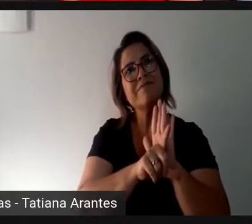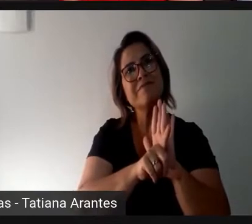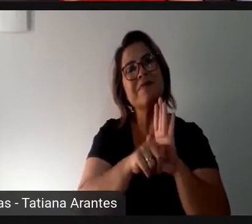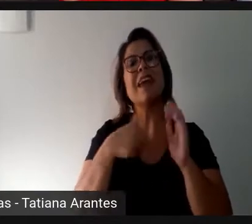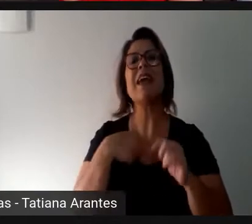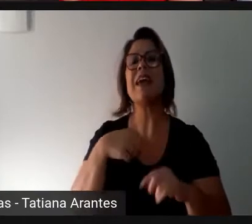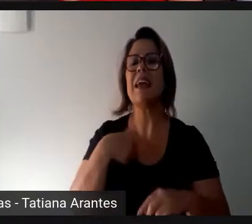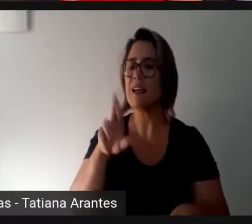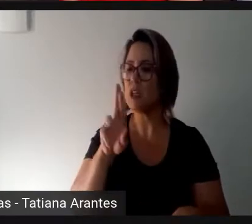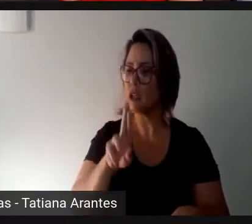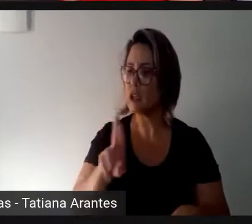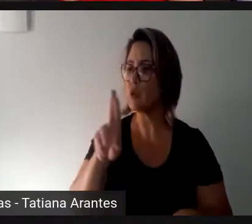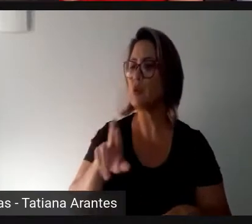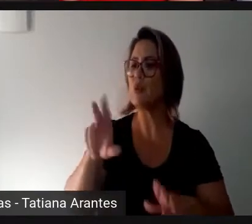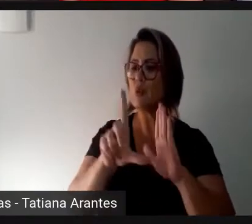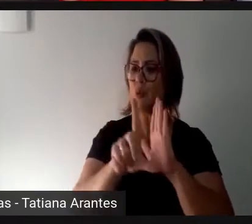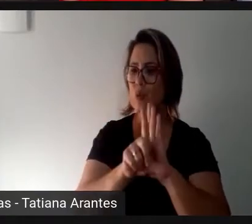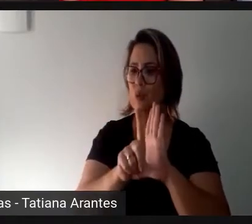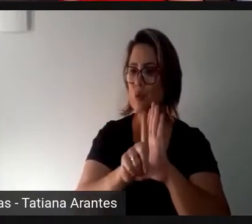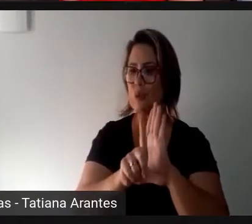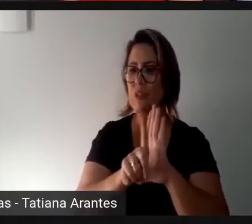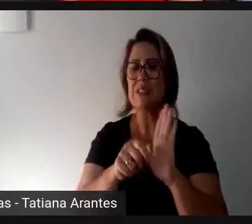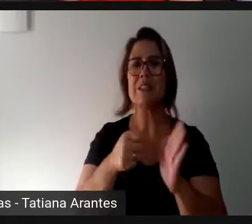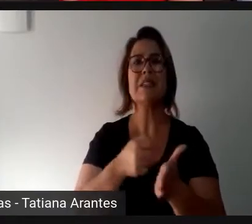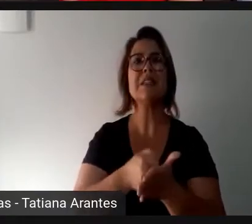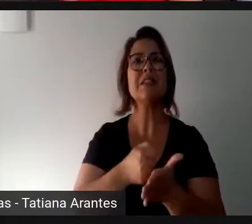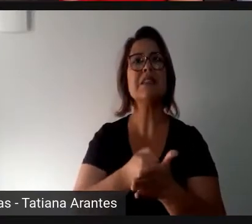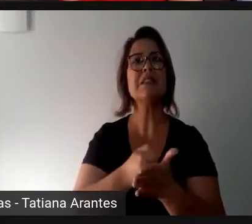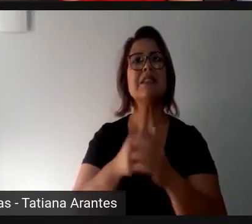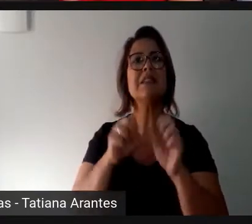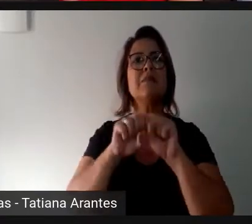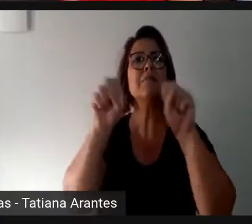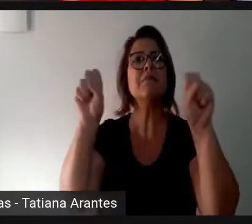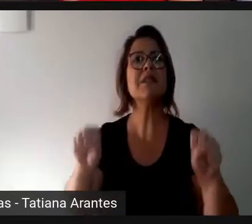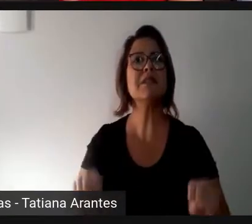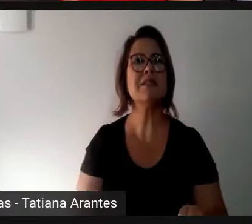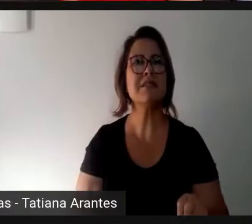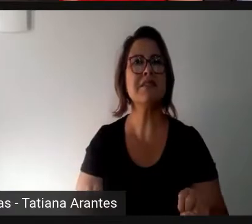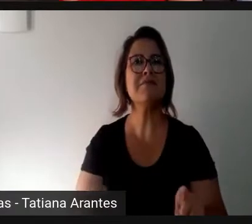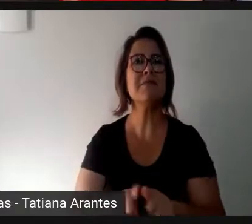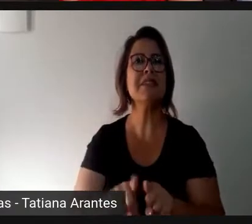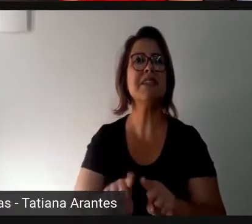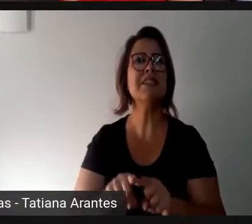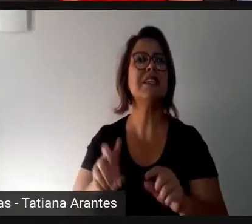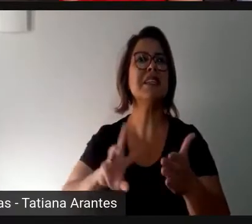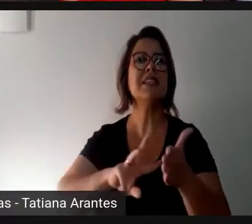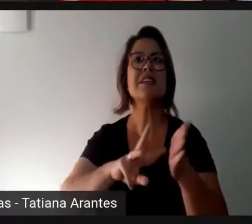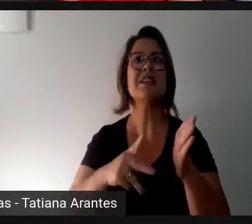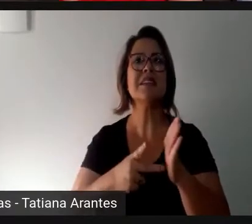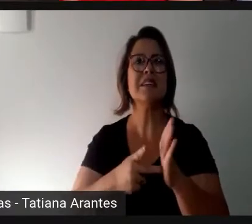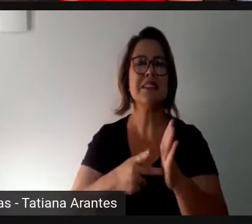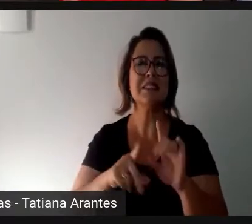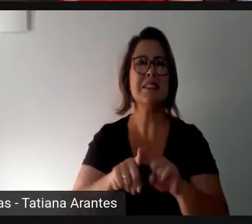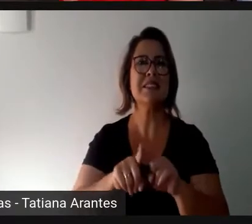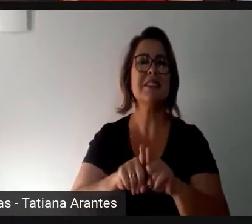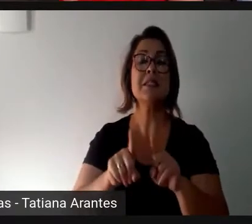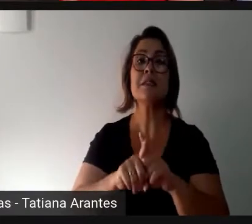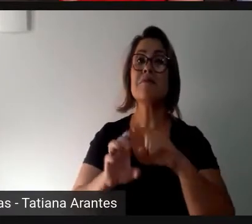vigente e ela está inserida no sistema. Então, o compliance significa o agente privado, em